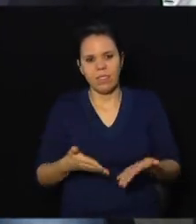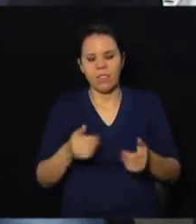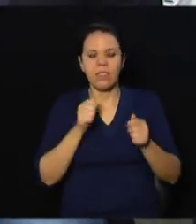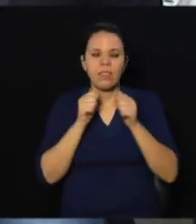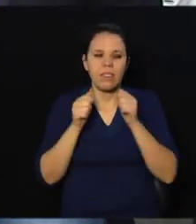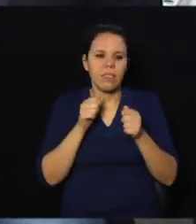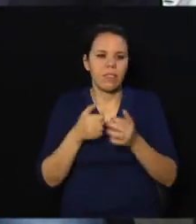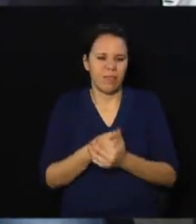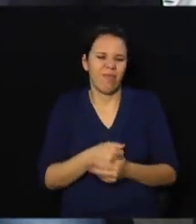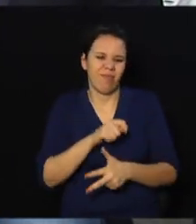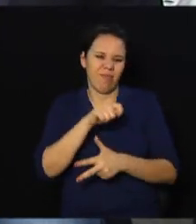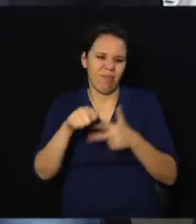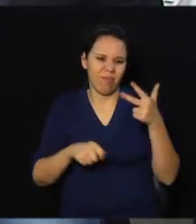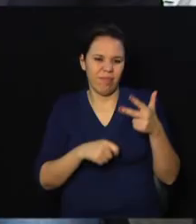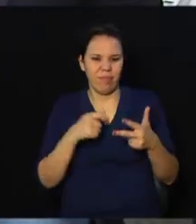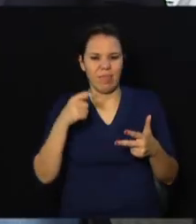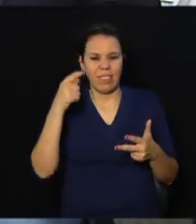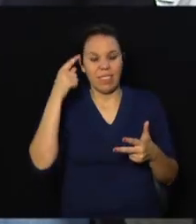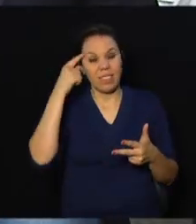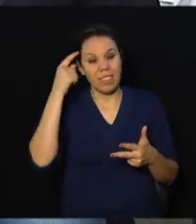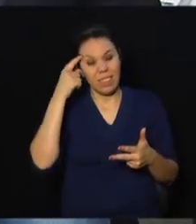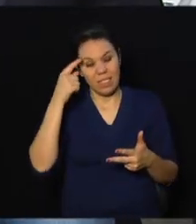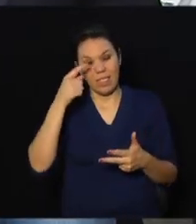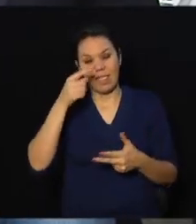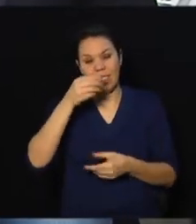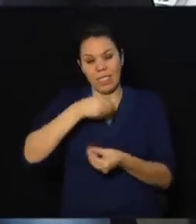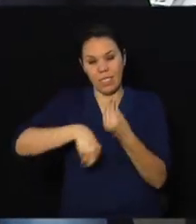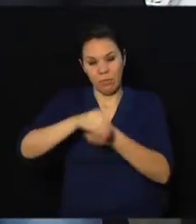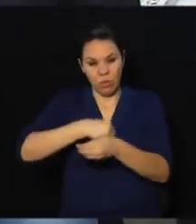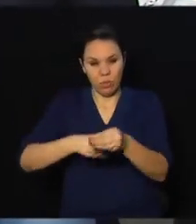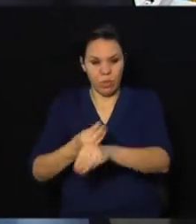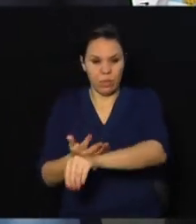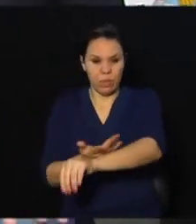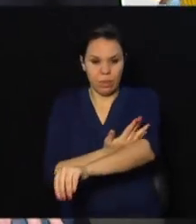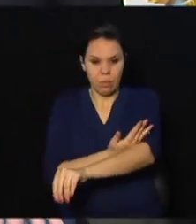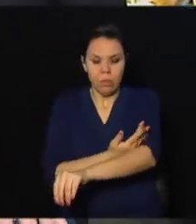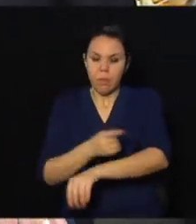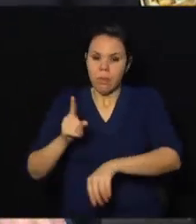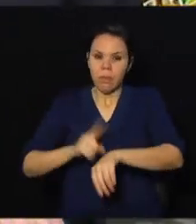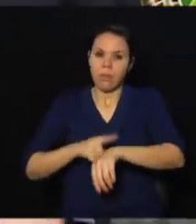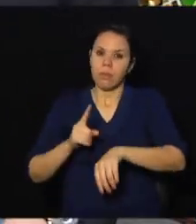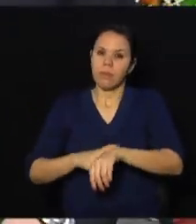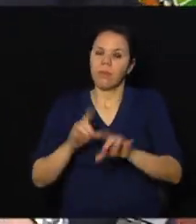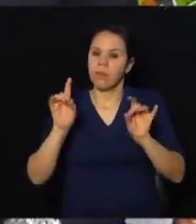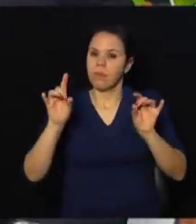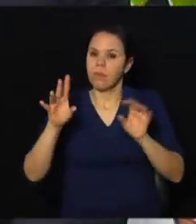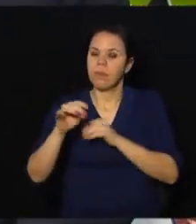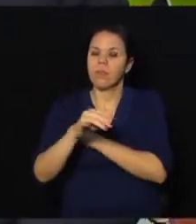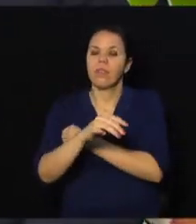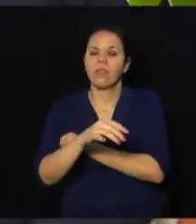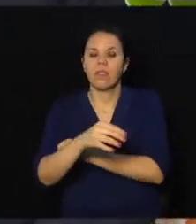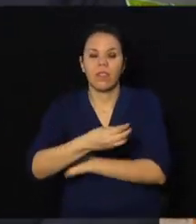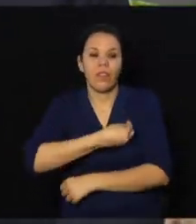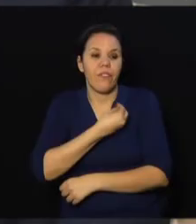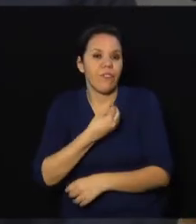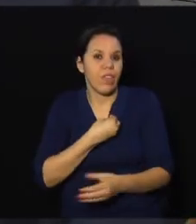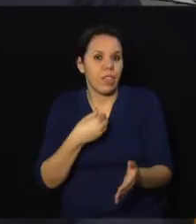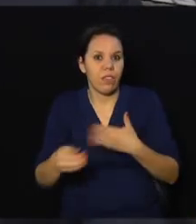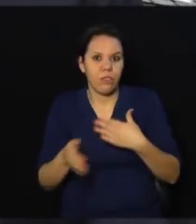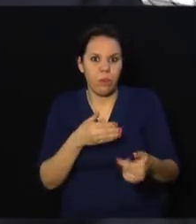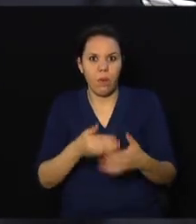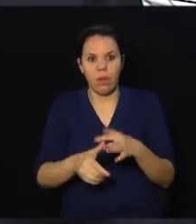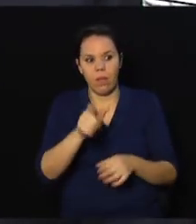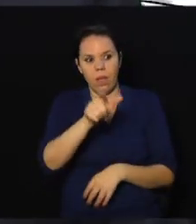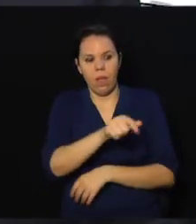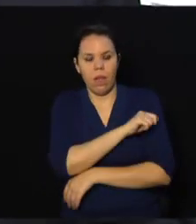Enem balança mesmo as emoções? Com certeza. O Enem é um momento muito especial, acho que na vida de qualquer estudante,